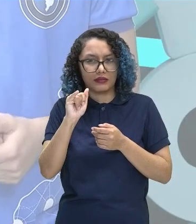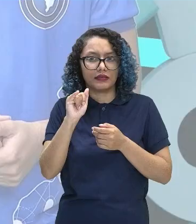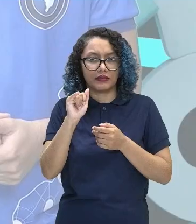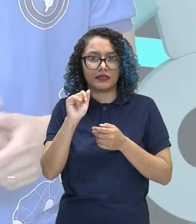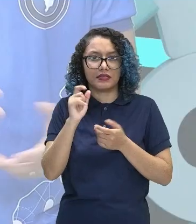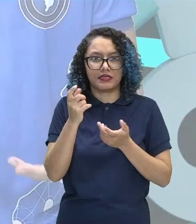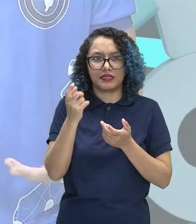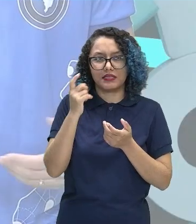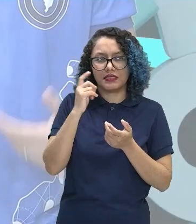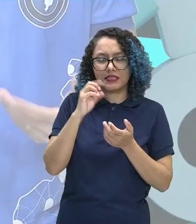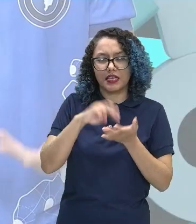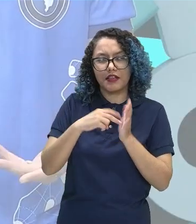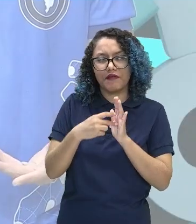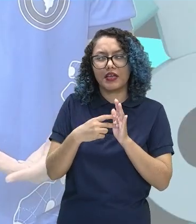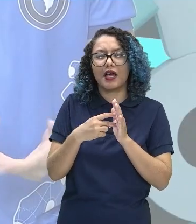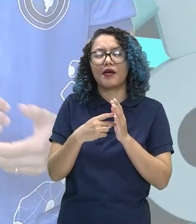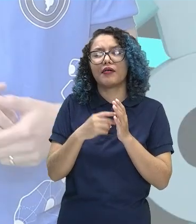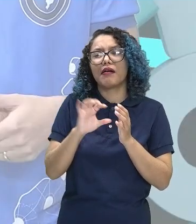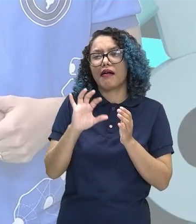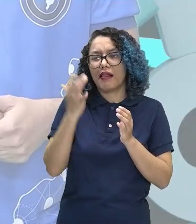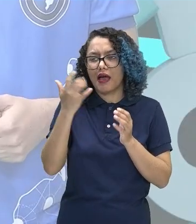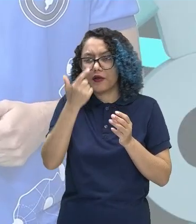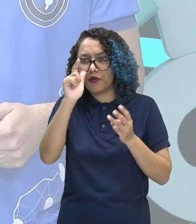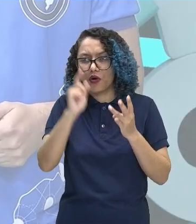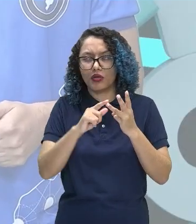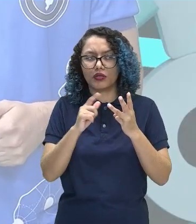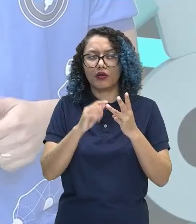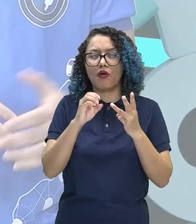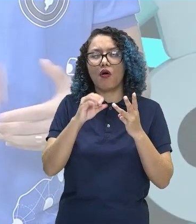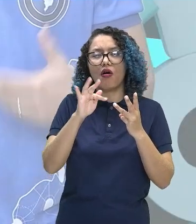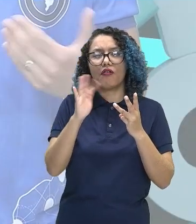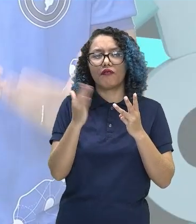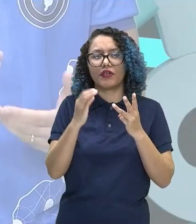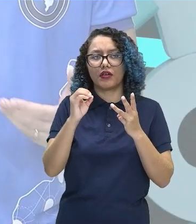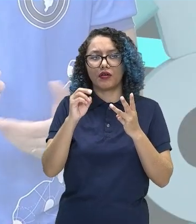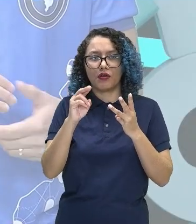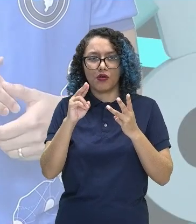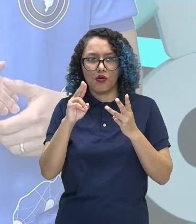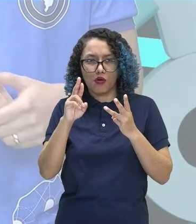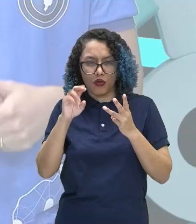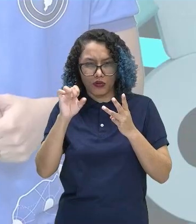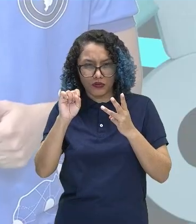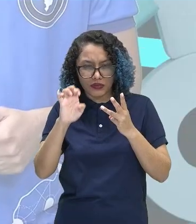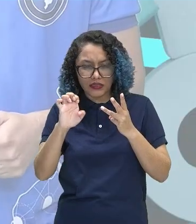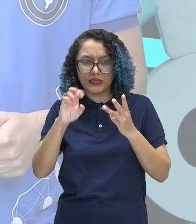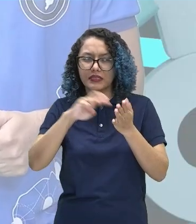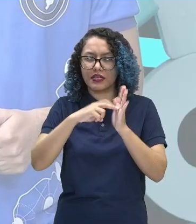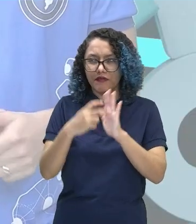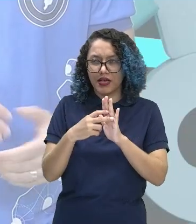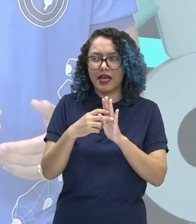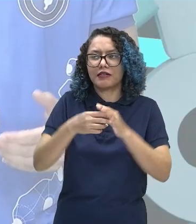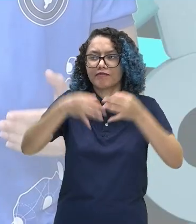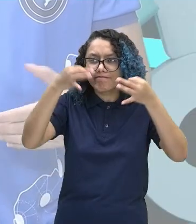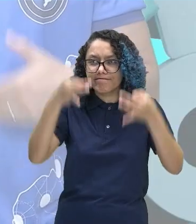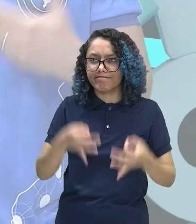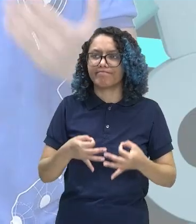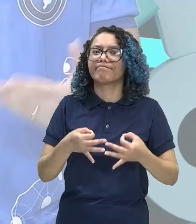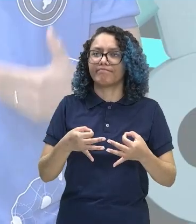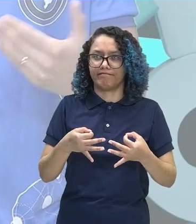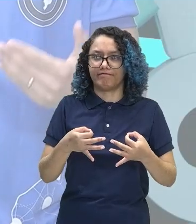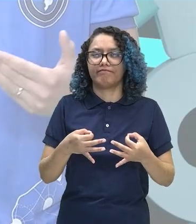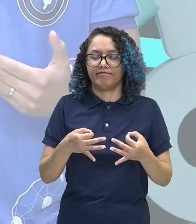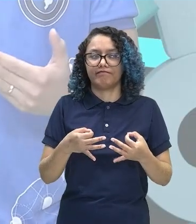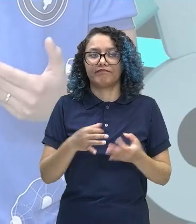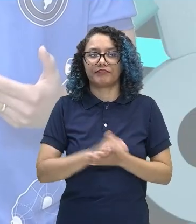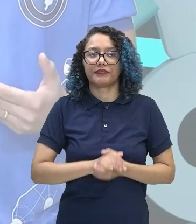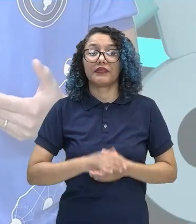Of course, que significa com certeza. Então, perceba que se nós estamos desenvolvendo um argumento e a gente quer chegar